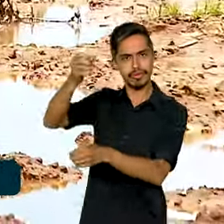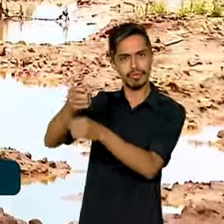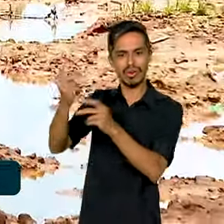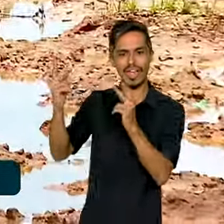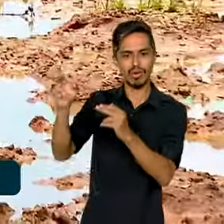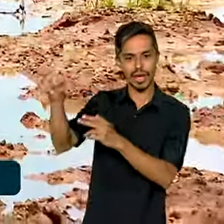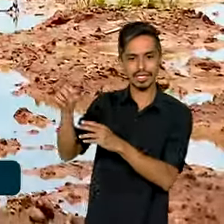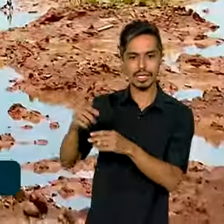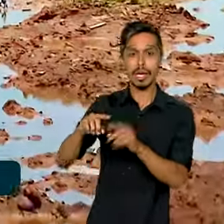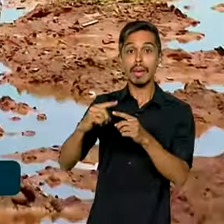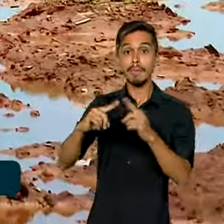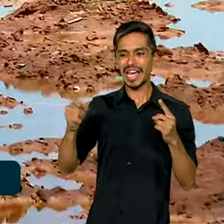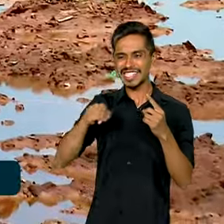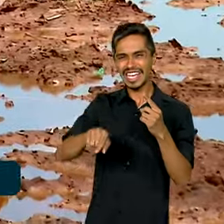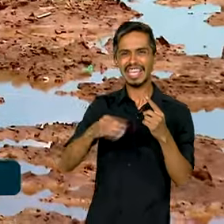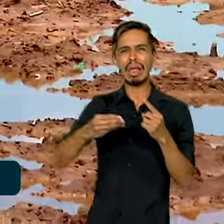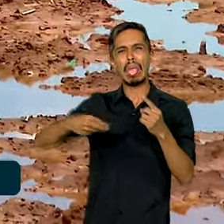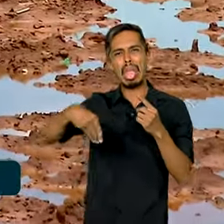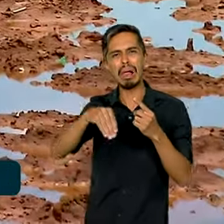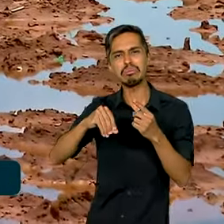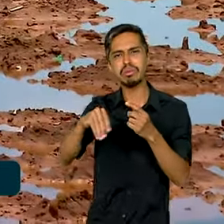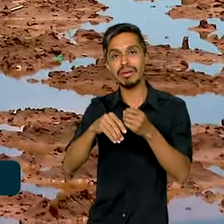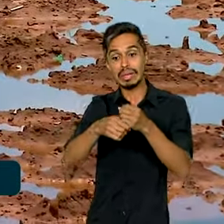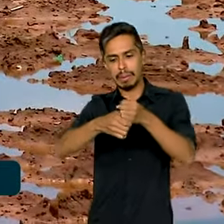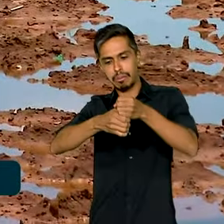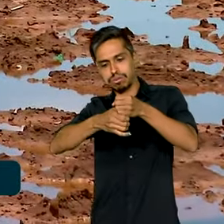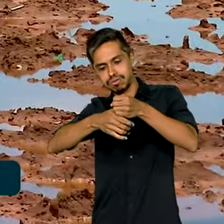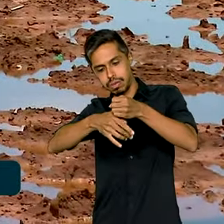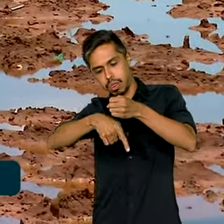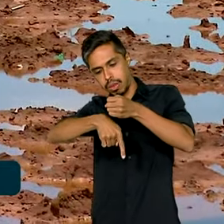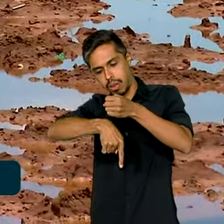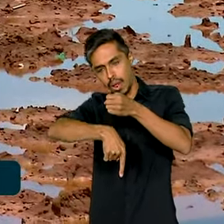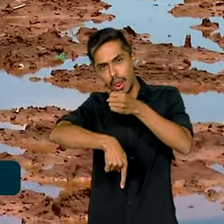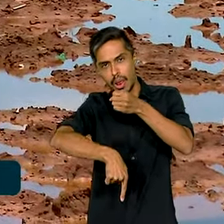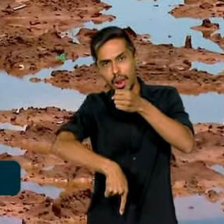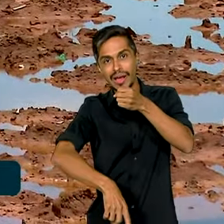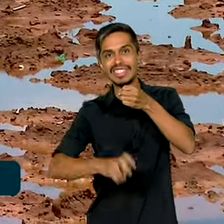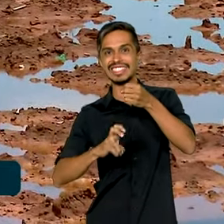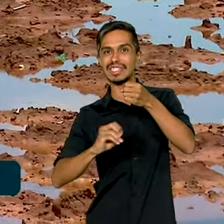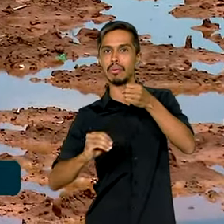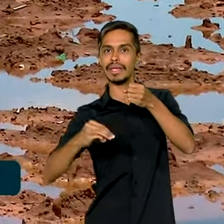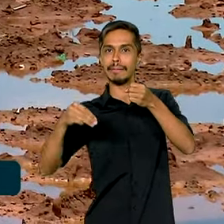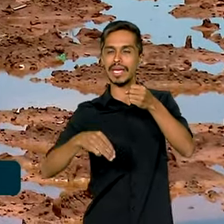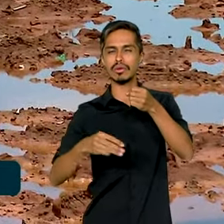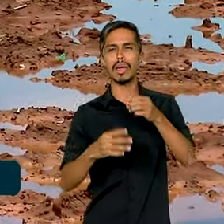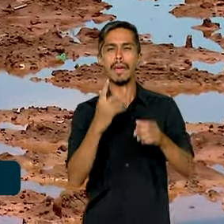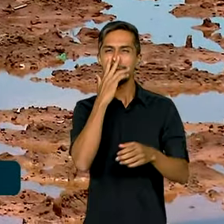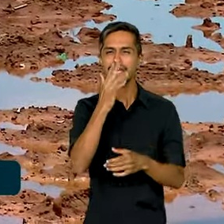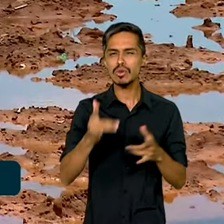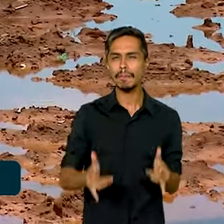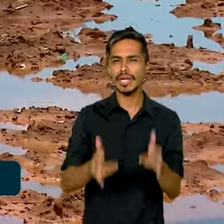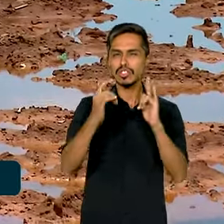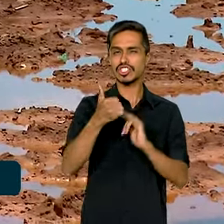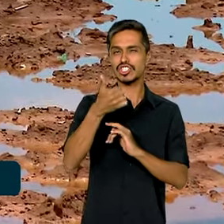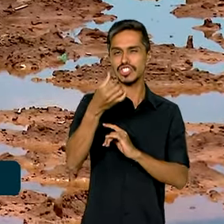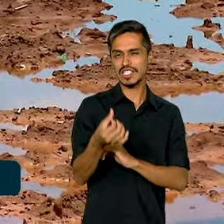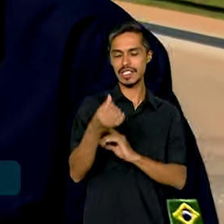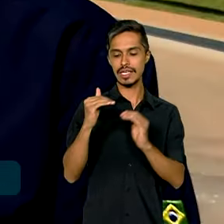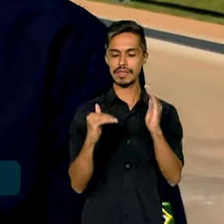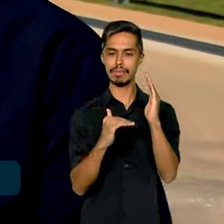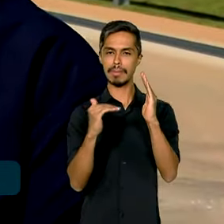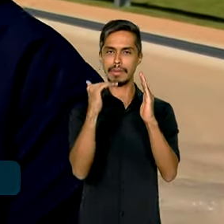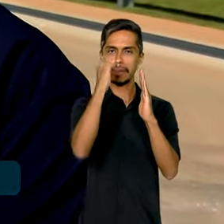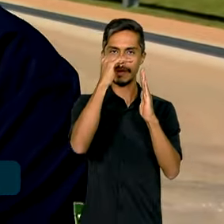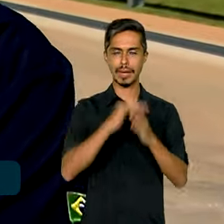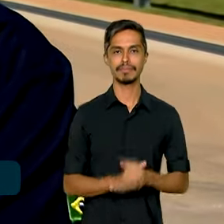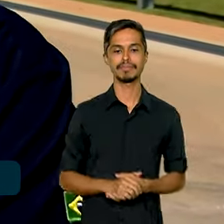as estruturas de concreto chegam a ter 50 metros de profundidade, o equivalente a um prédio de 16 andares. É